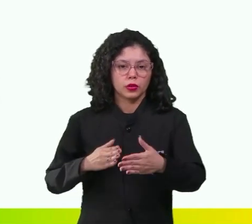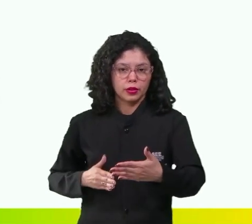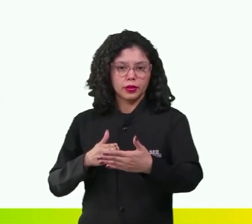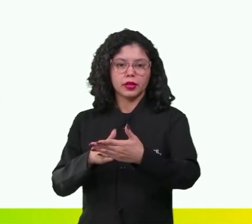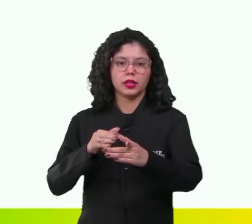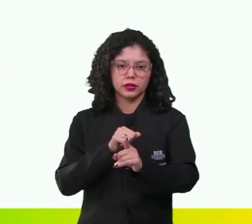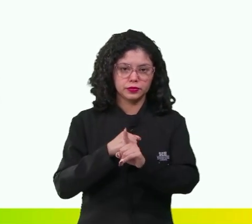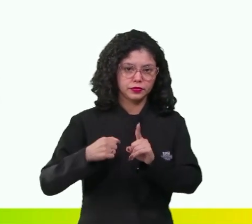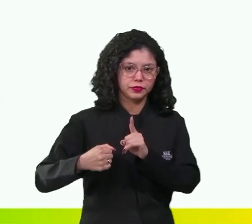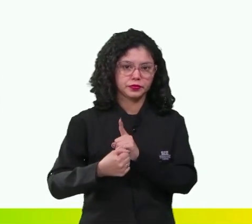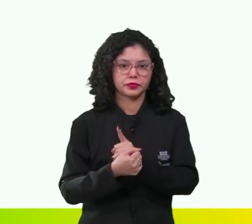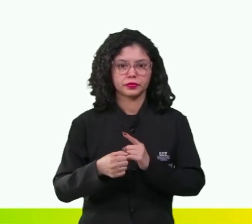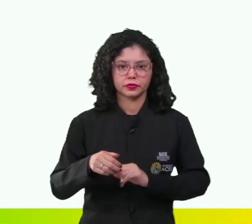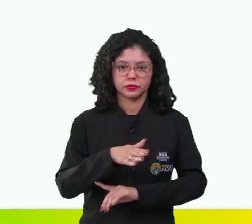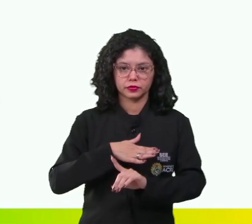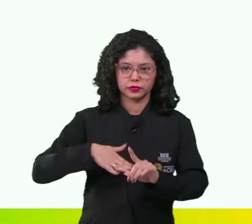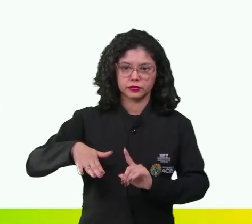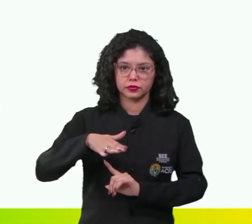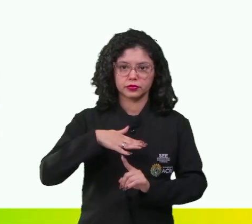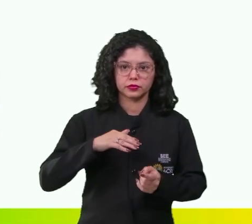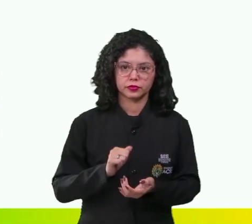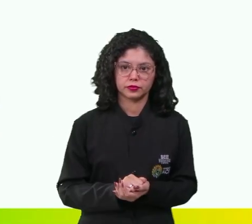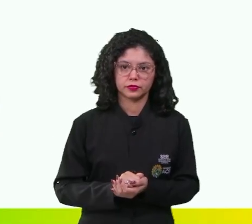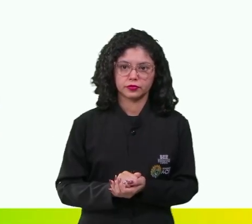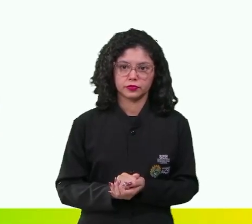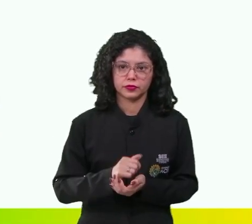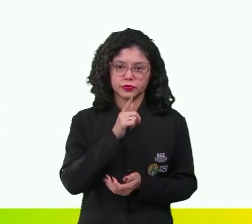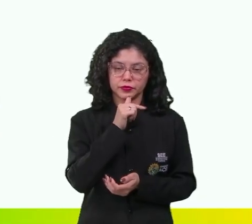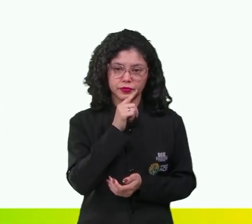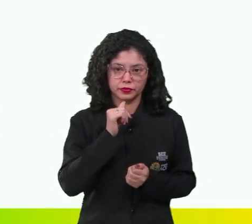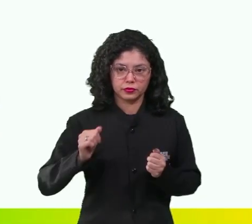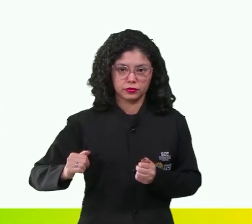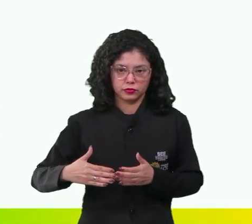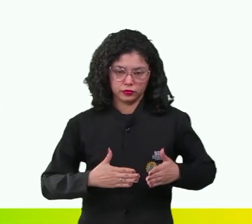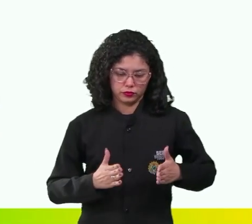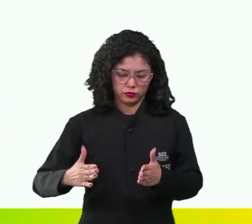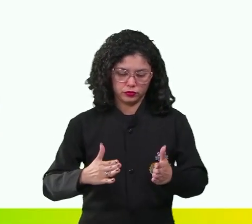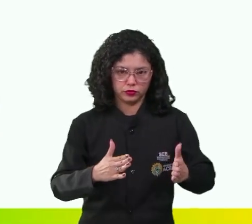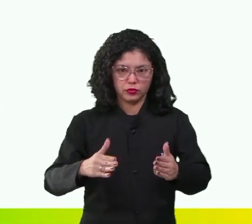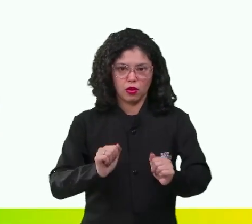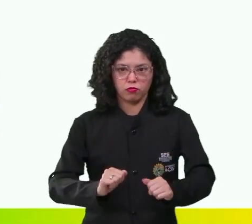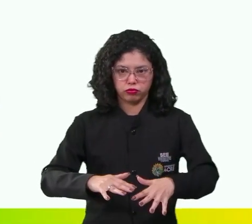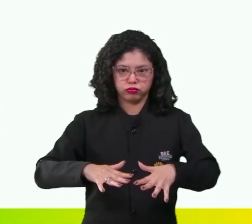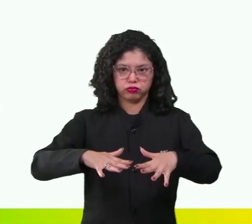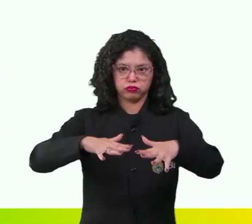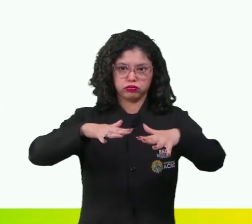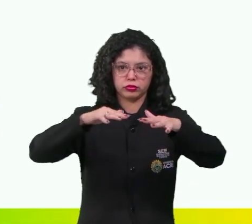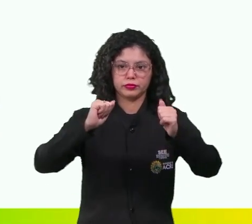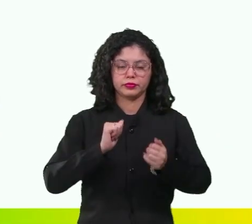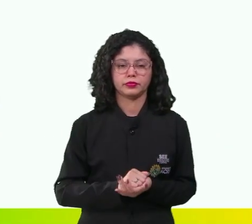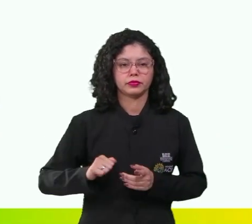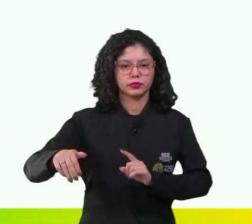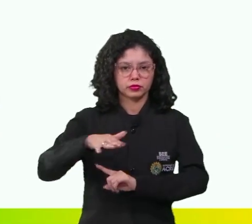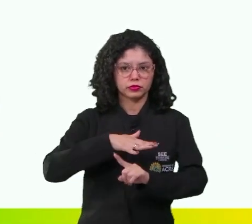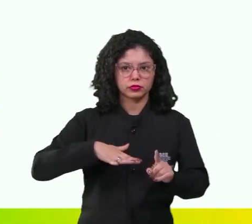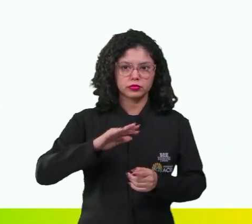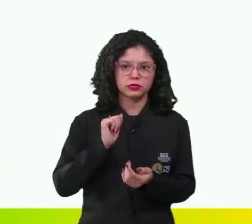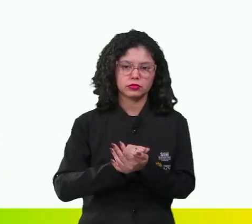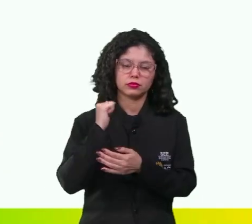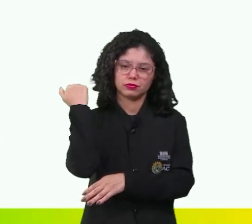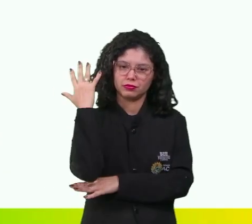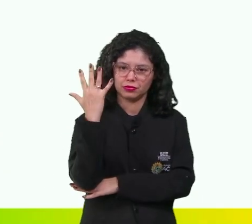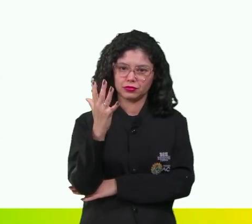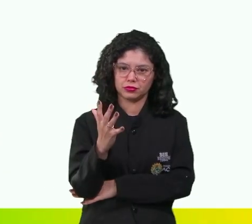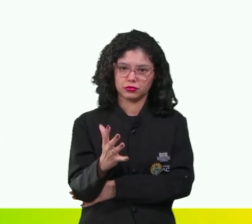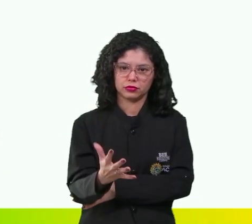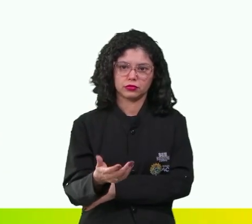impactos, e a gente vê aí a água toldada de um rio, então com muito barro, uma área de mata devastada